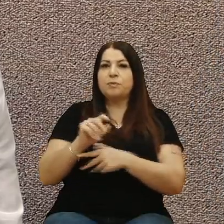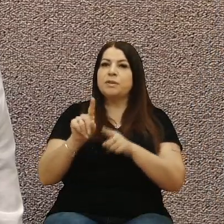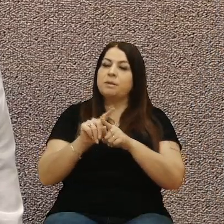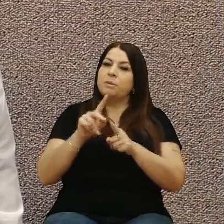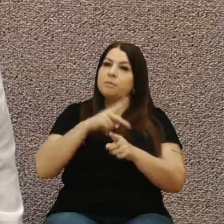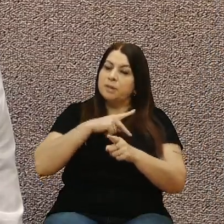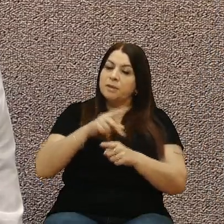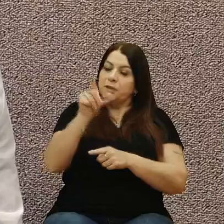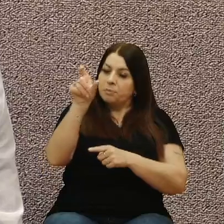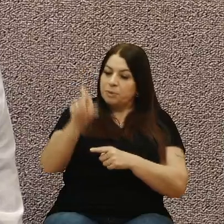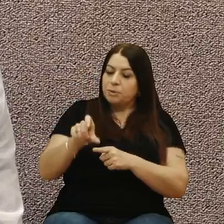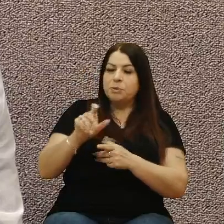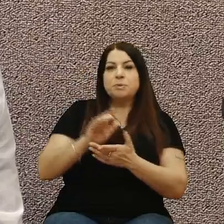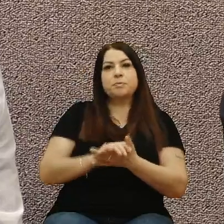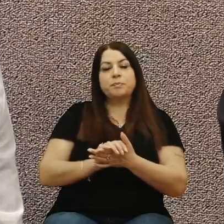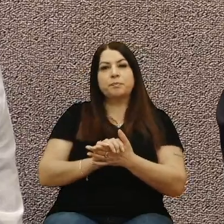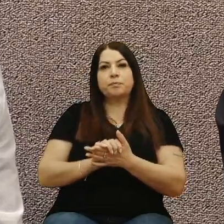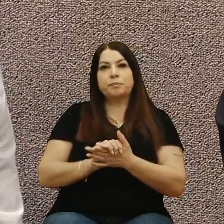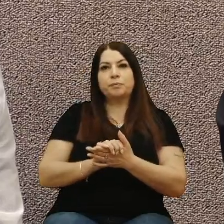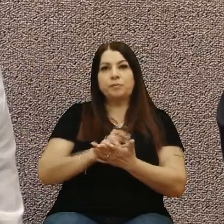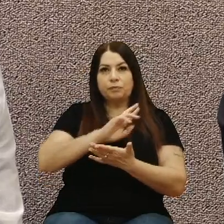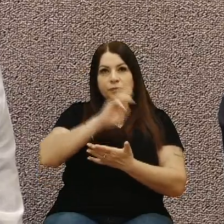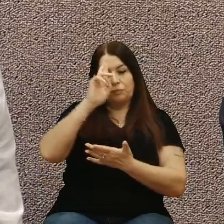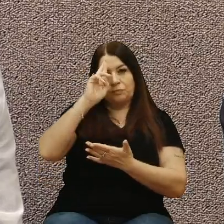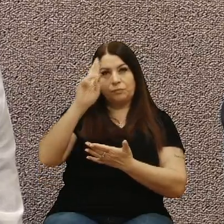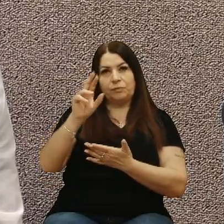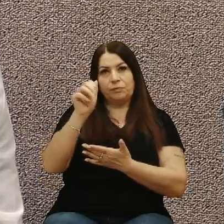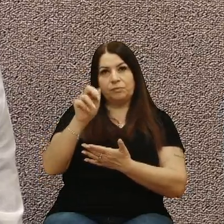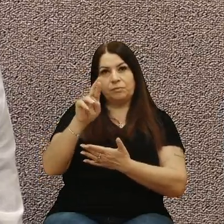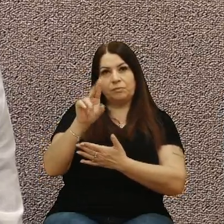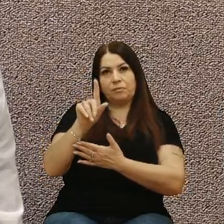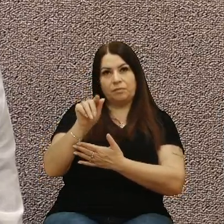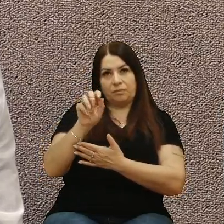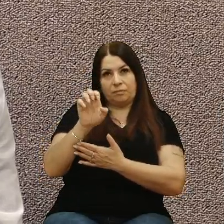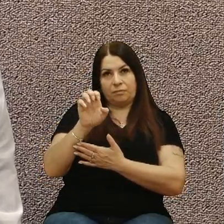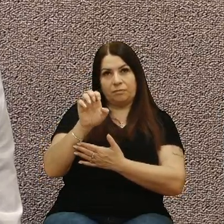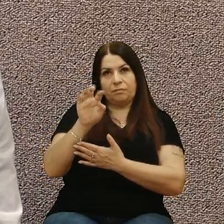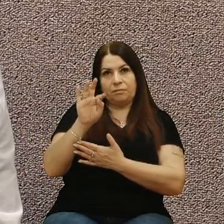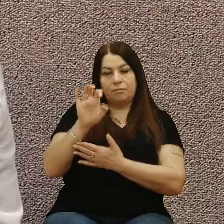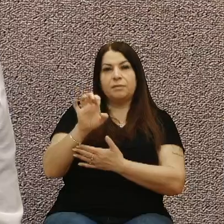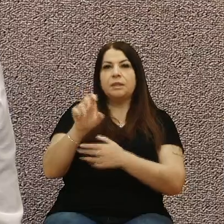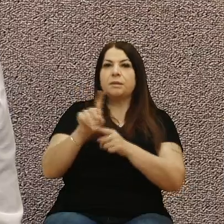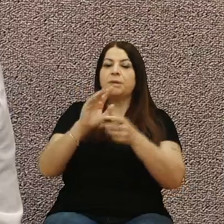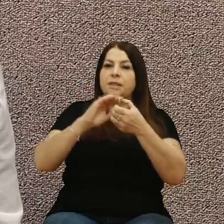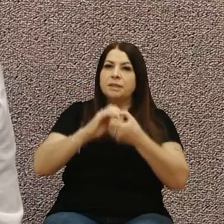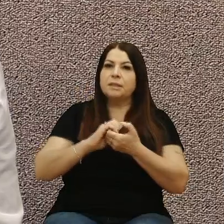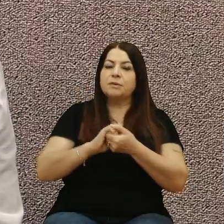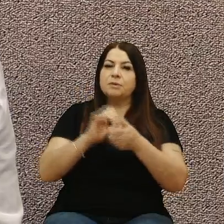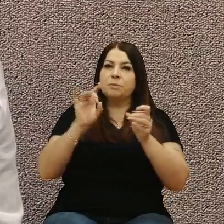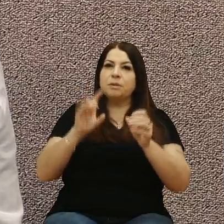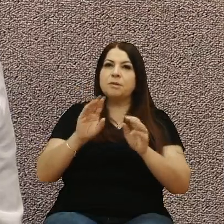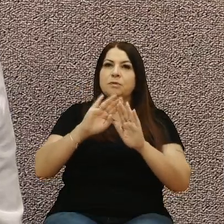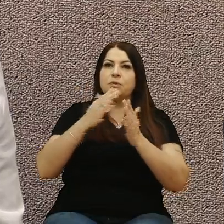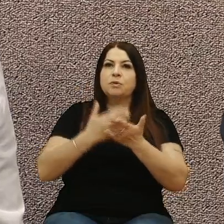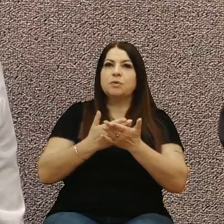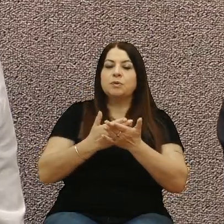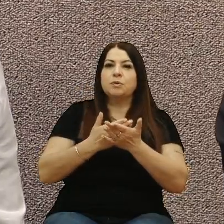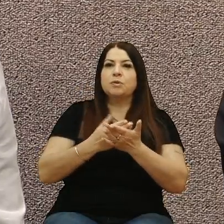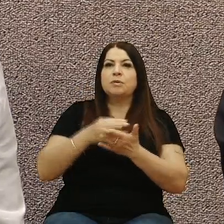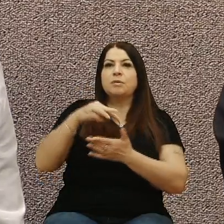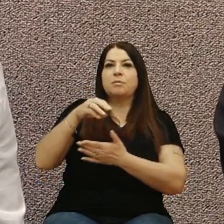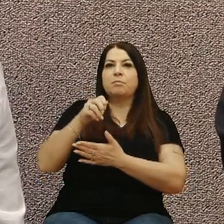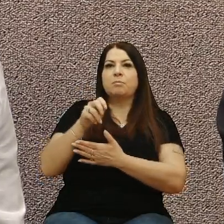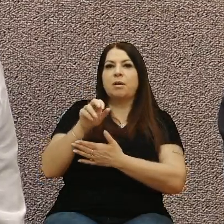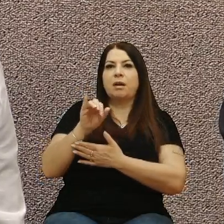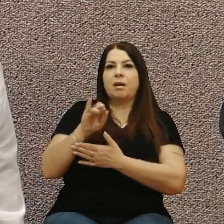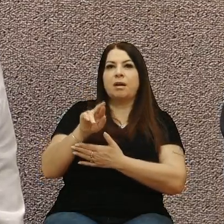na pessoa da diretora Arlete Pasquale, saudação muito especial aos alunos da Escola Professor Marianinha de